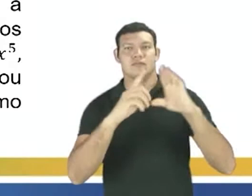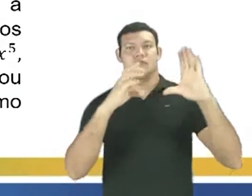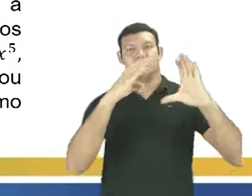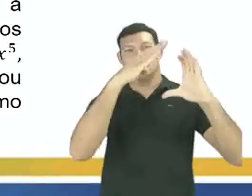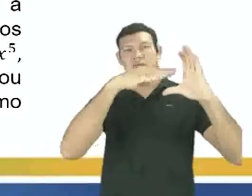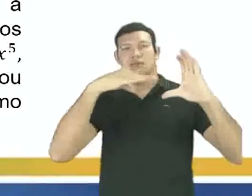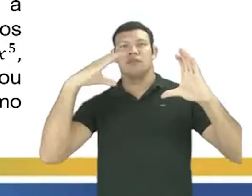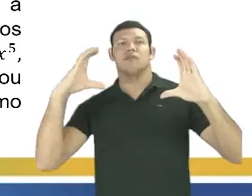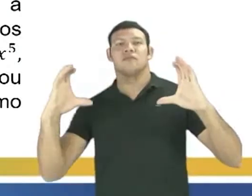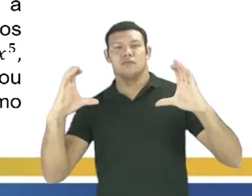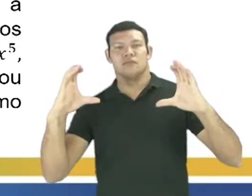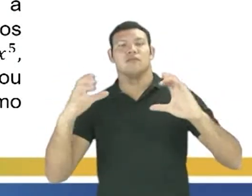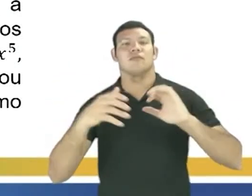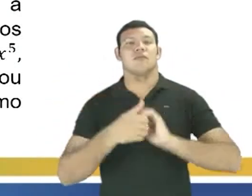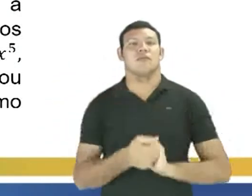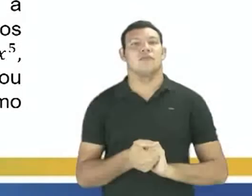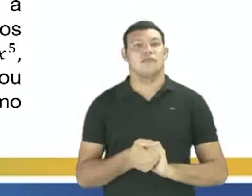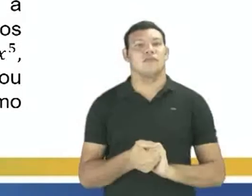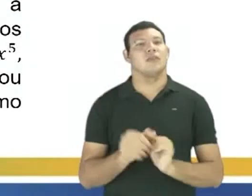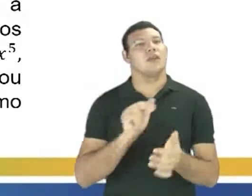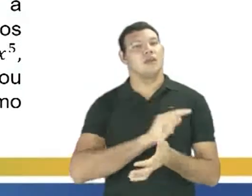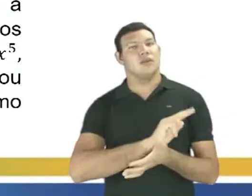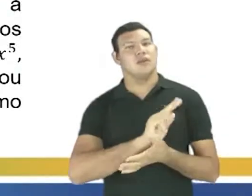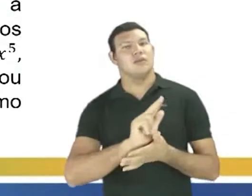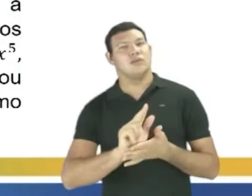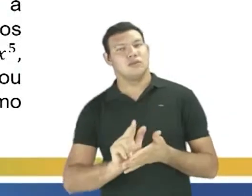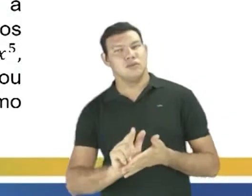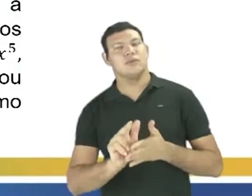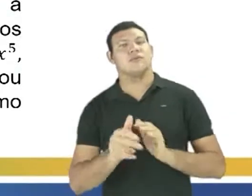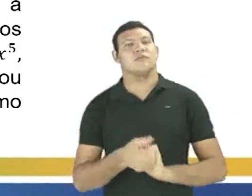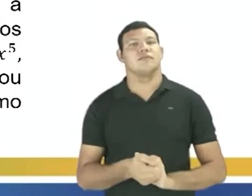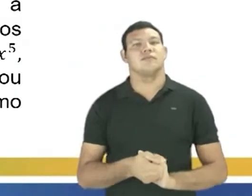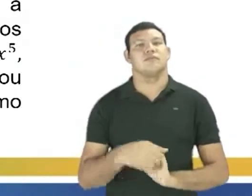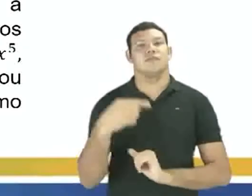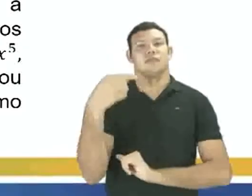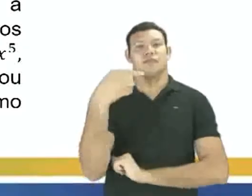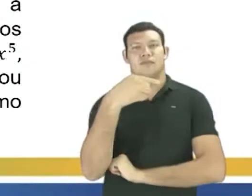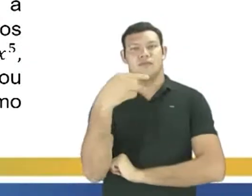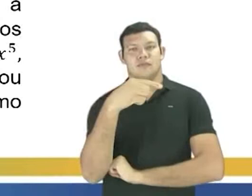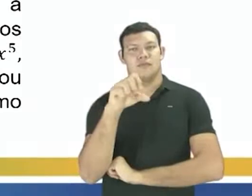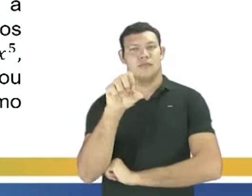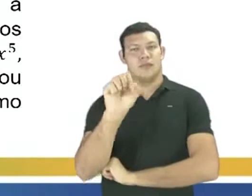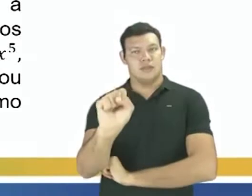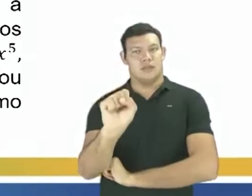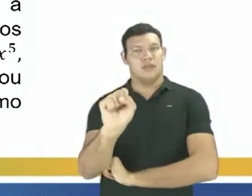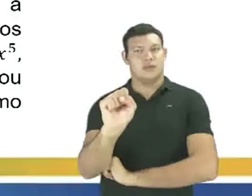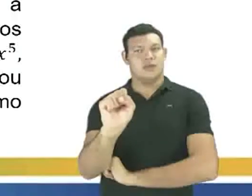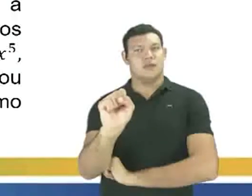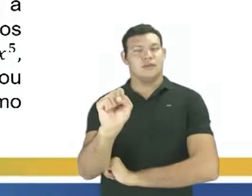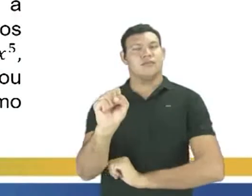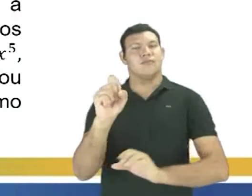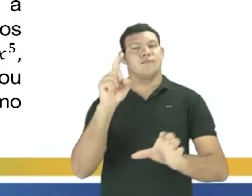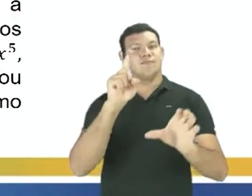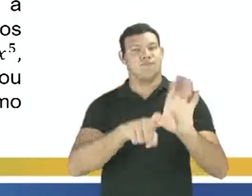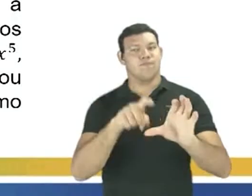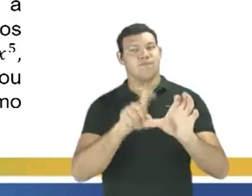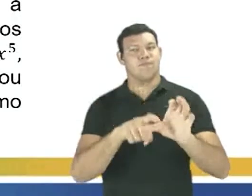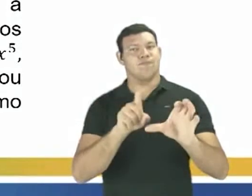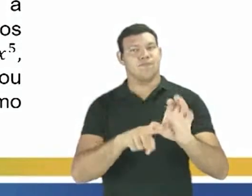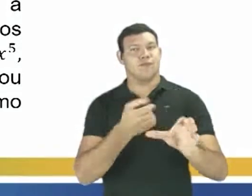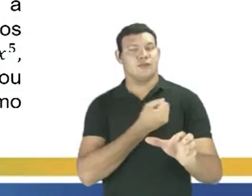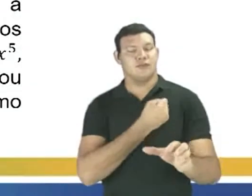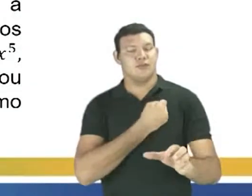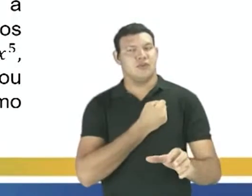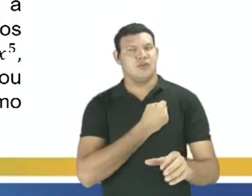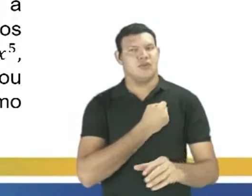função, ela é a variável. E o menos 8 é o termo independente, ou seja, quando o número